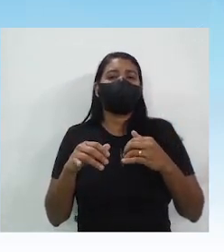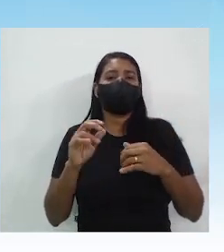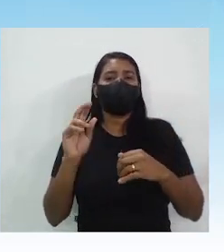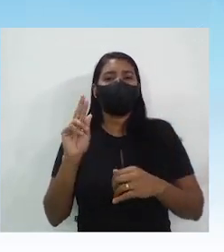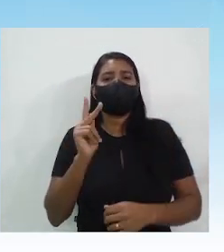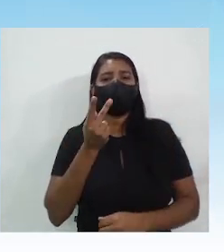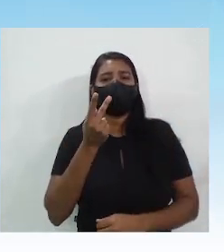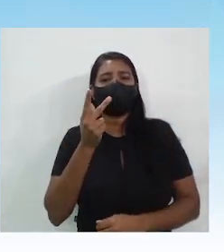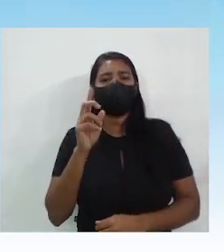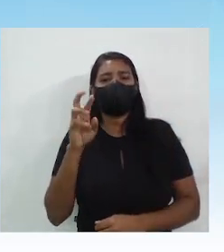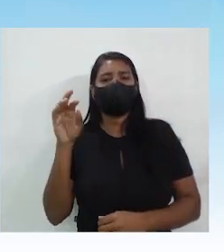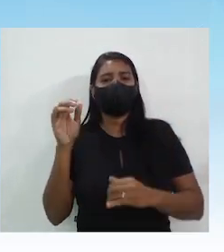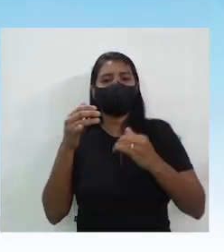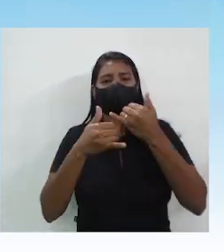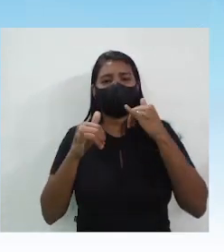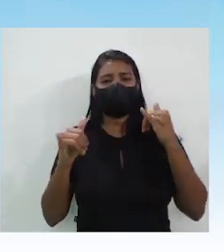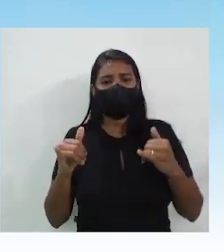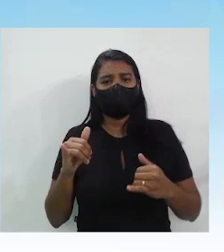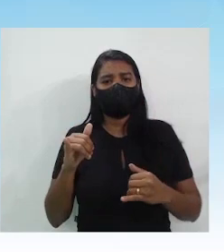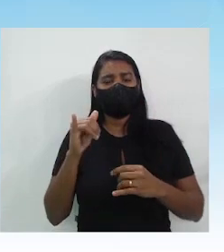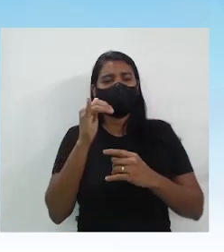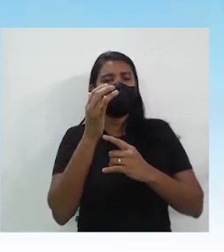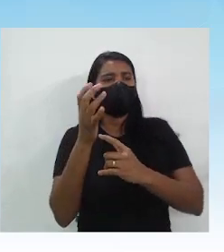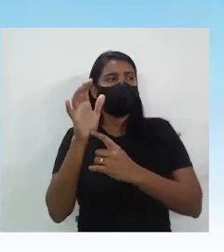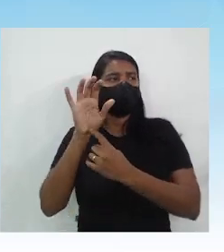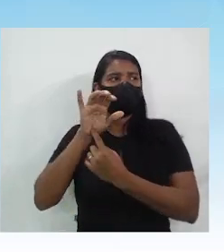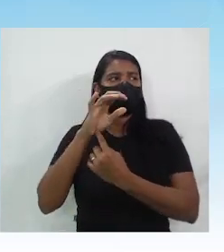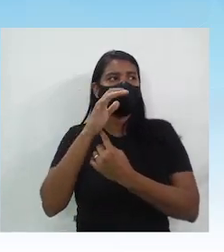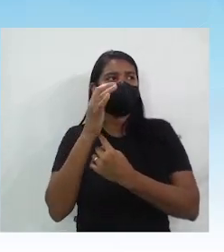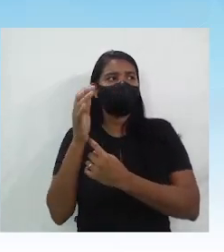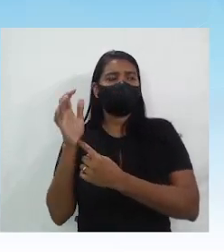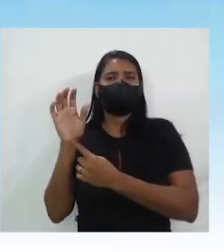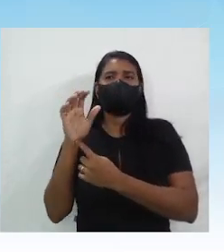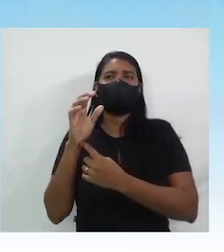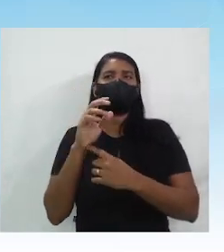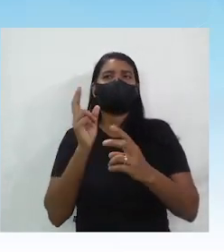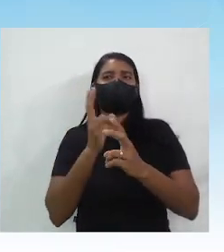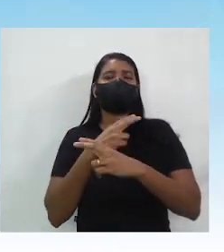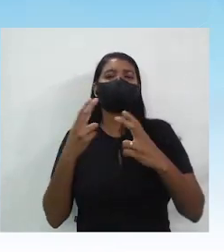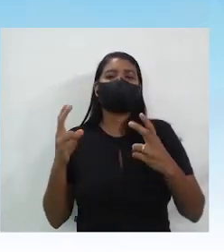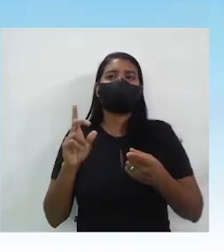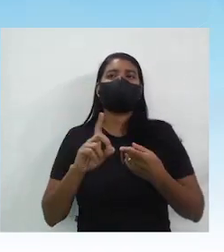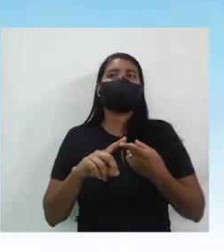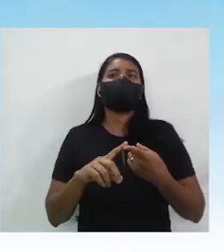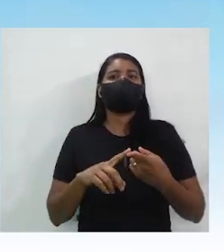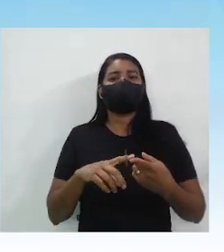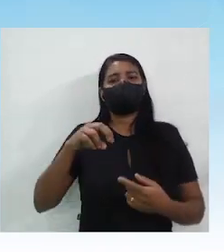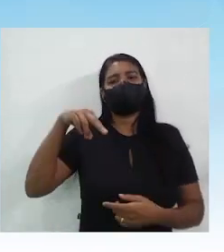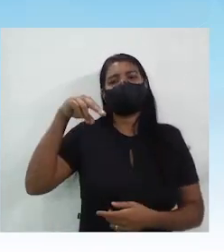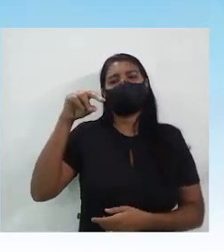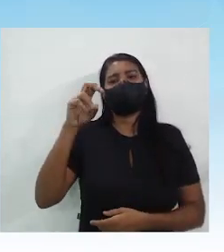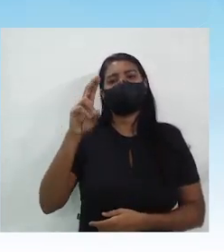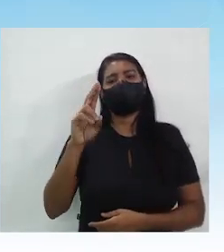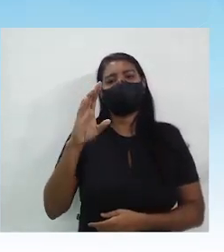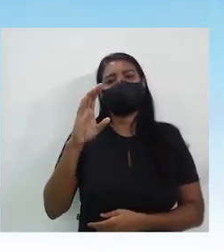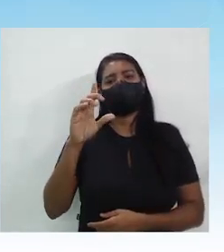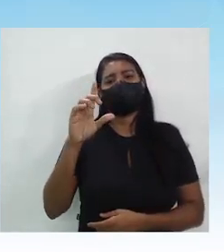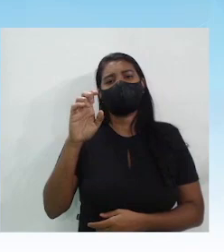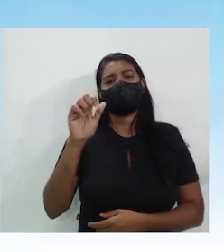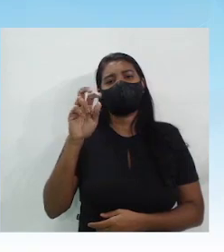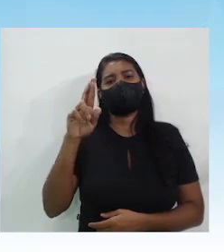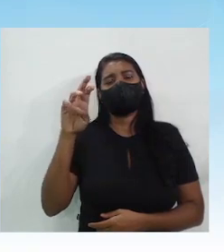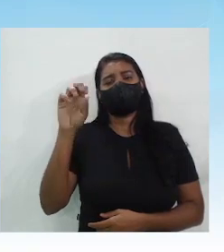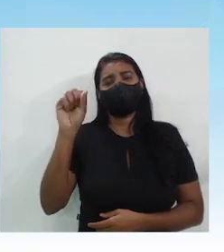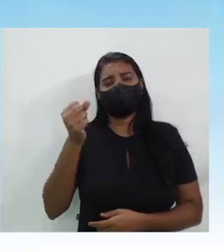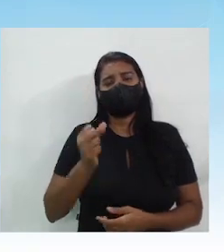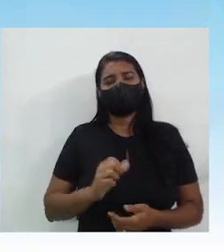hidroelétricas, usinas que são eólicas e também temos usinas que são nucleares. Só que